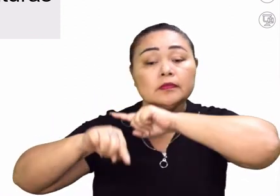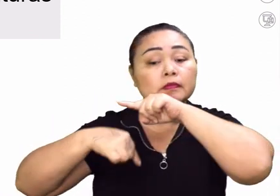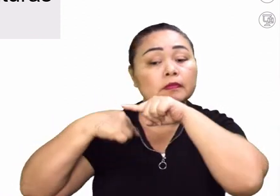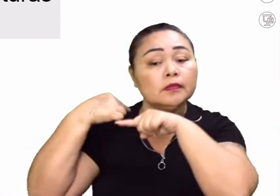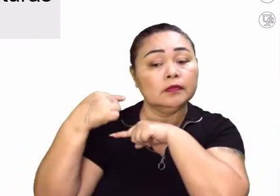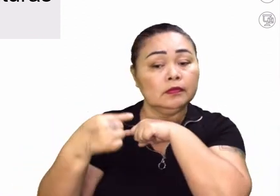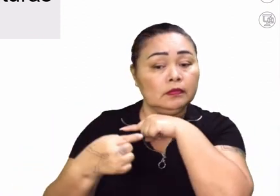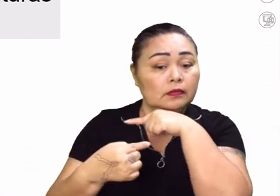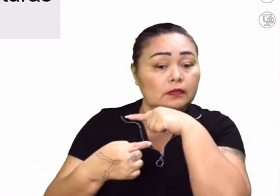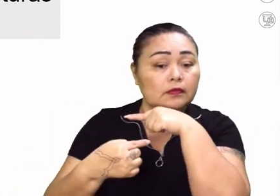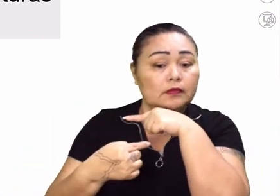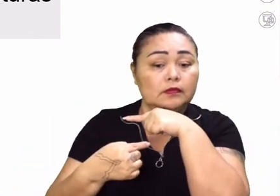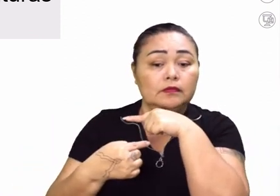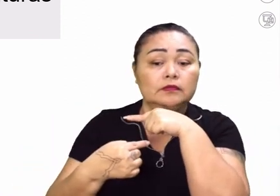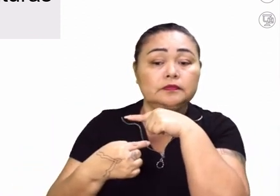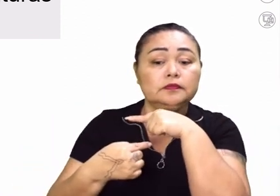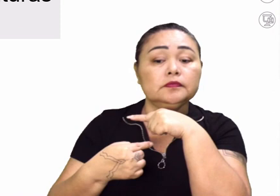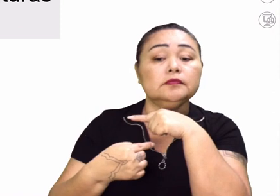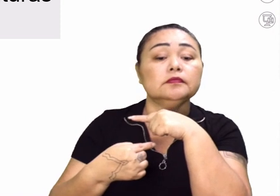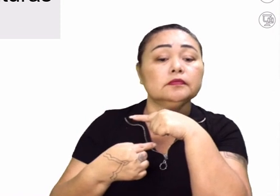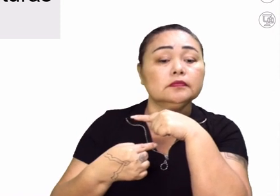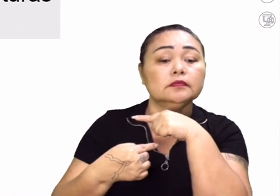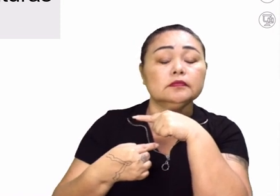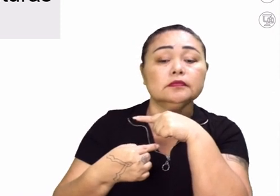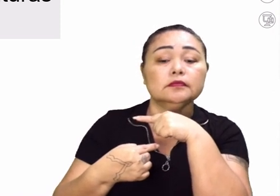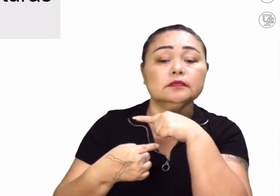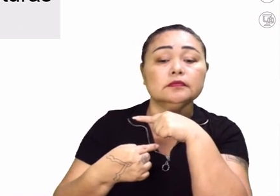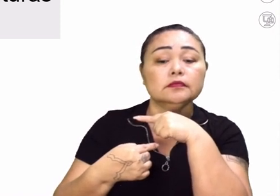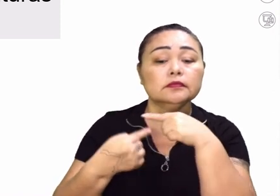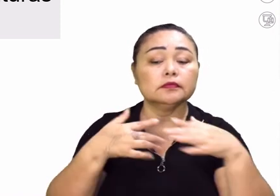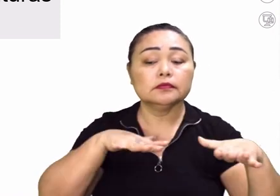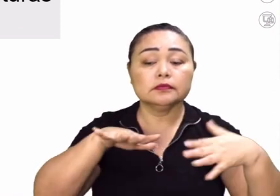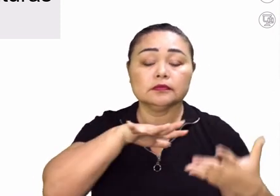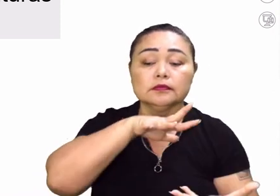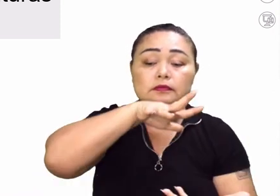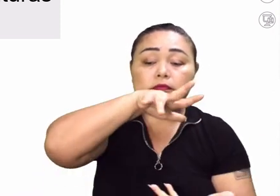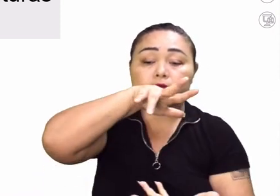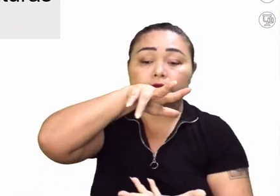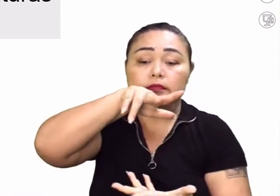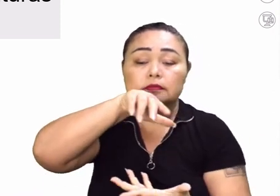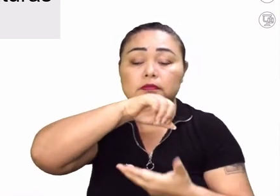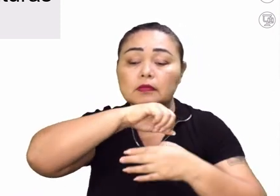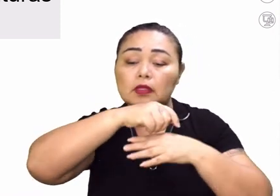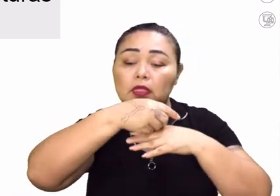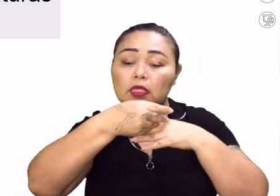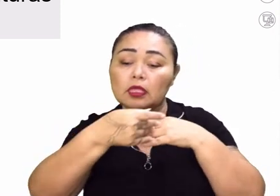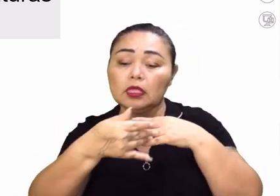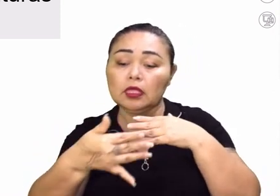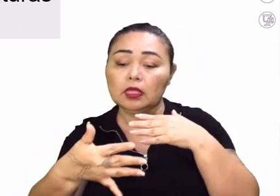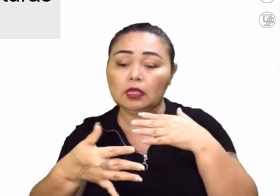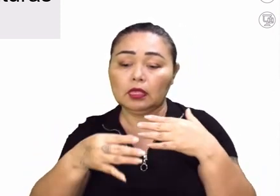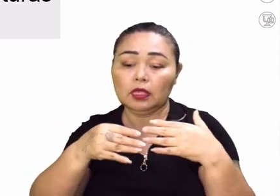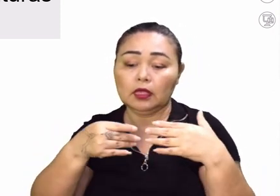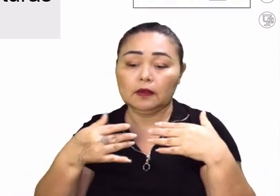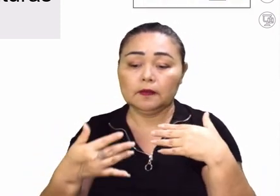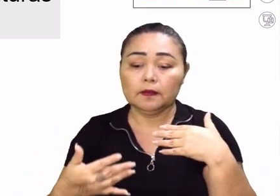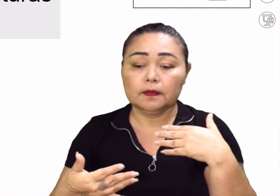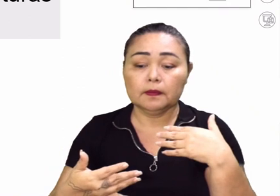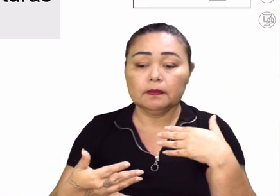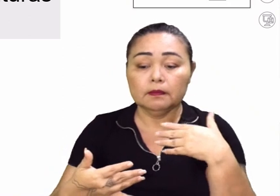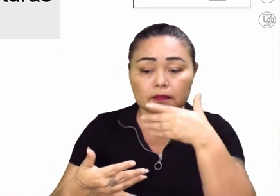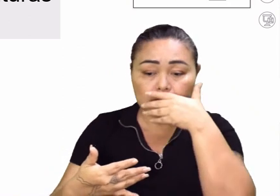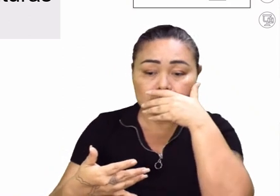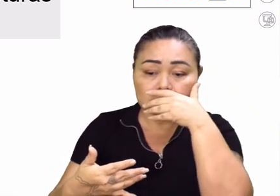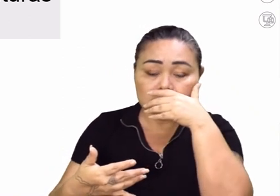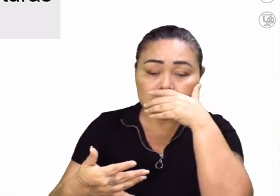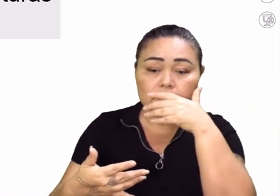a intensos processos aí da geologia né da dinâmica da terra como a erosão como a questão